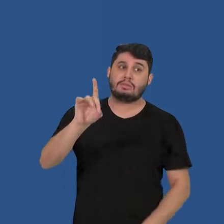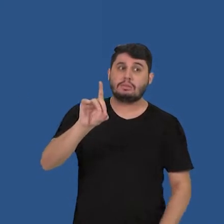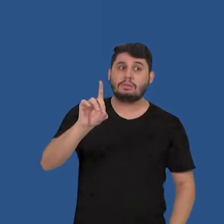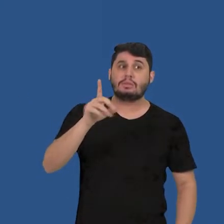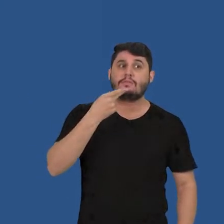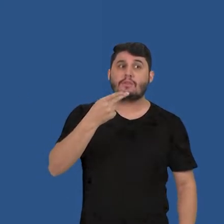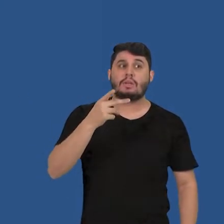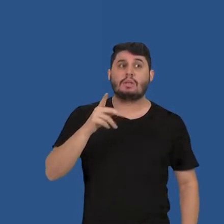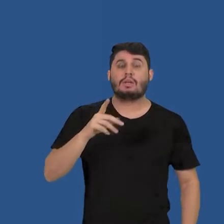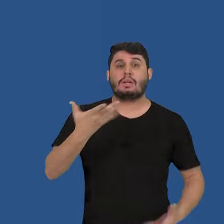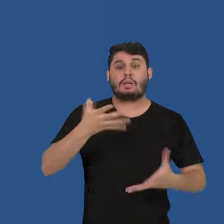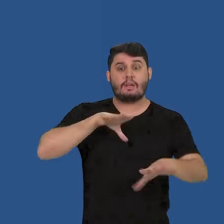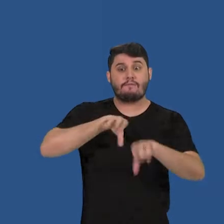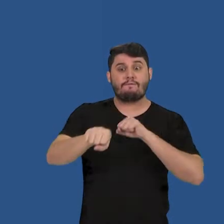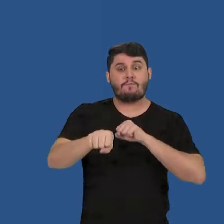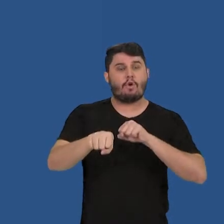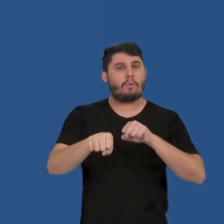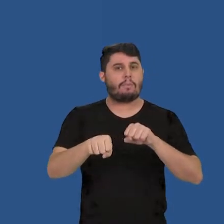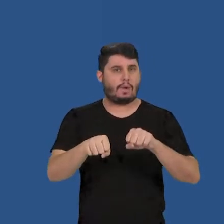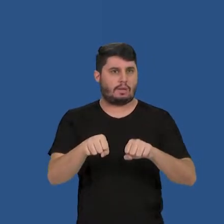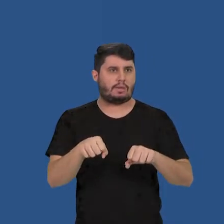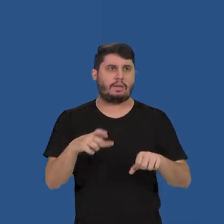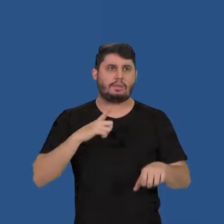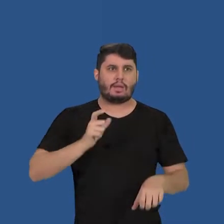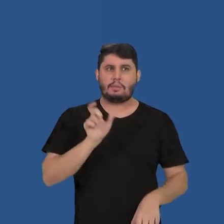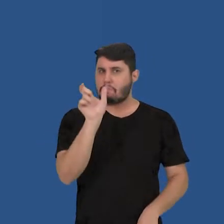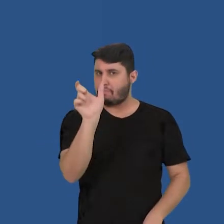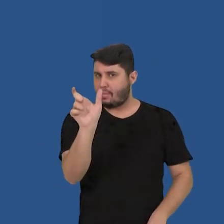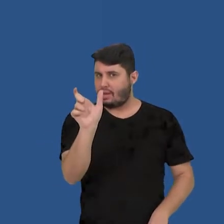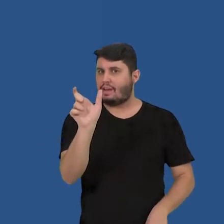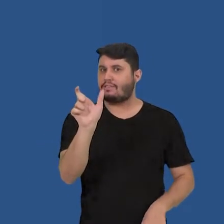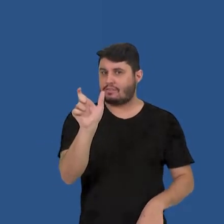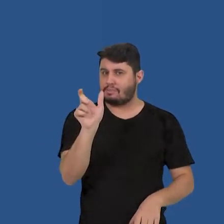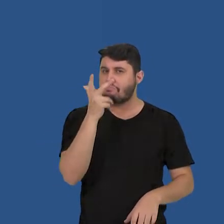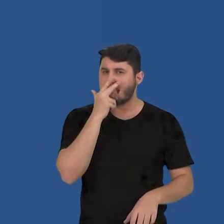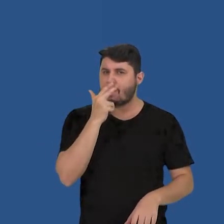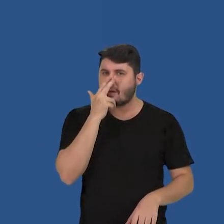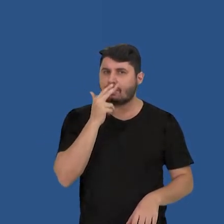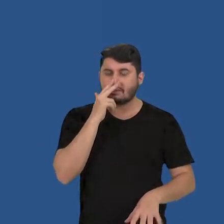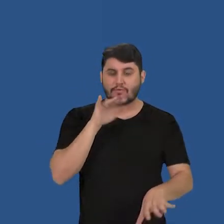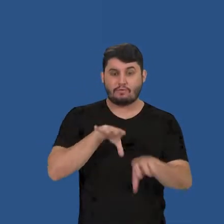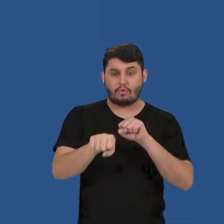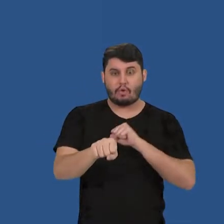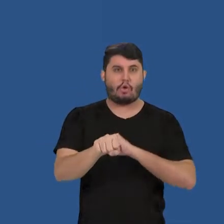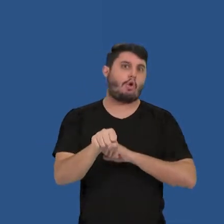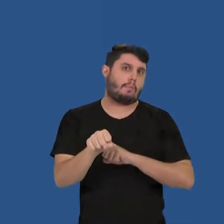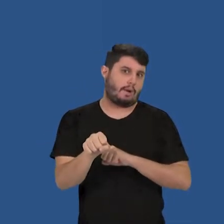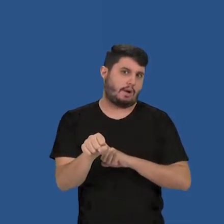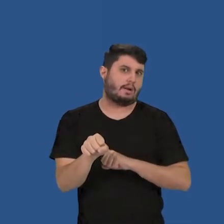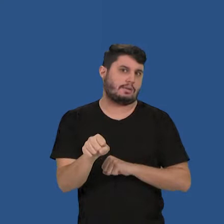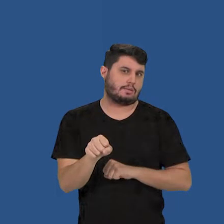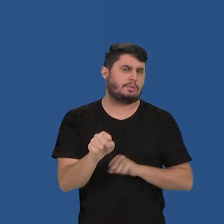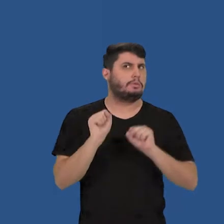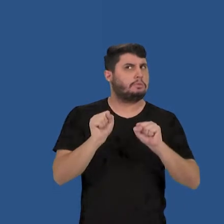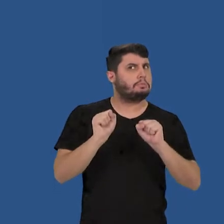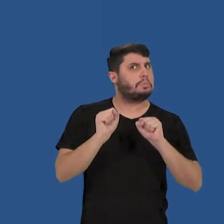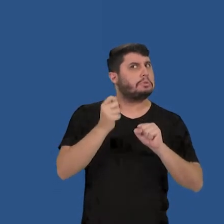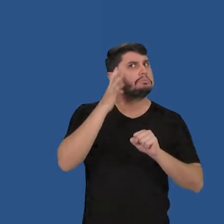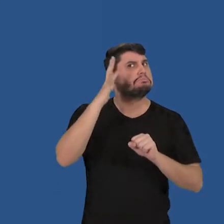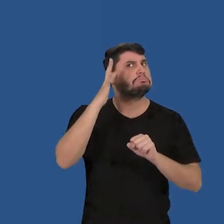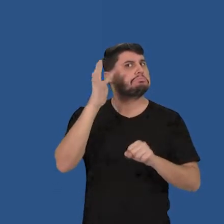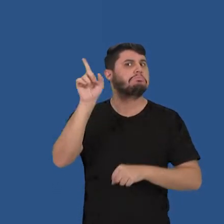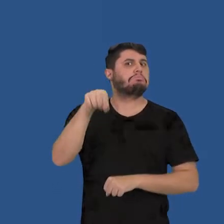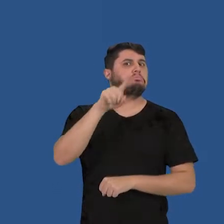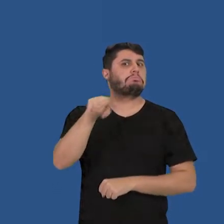rapidamente, talvez a palavra graduate, que vocês vão lembrar que ele está aqui, quer se graduar, né? Talvez leve você a pensar que seja essa a resposta, cuidado